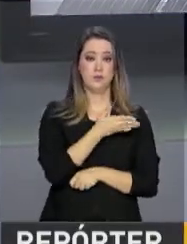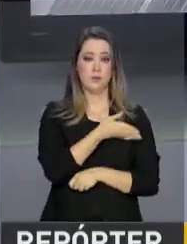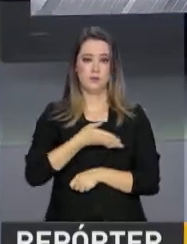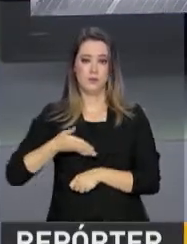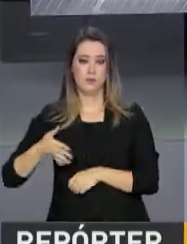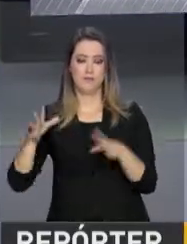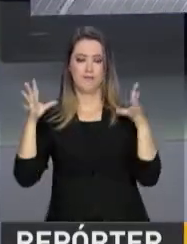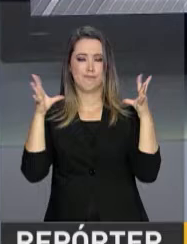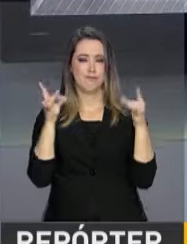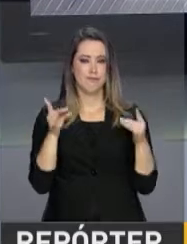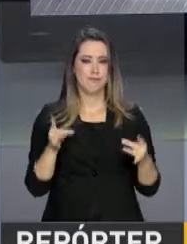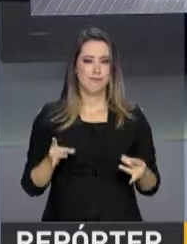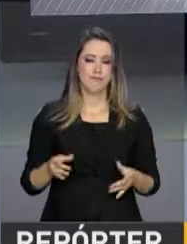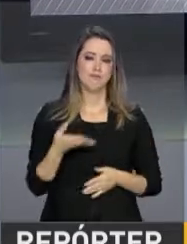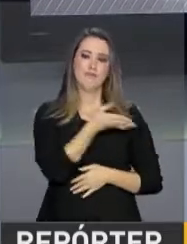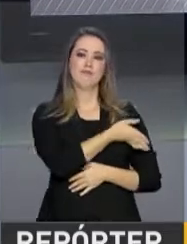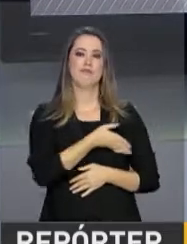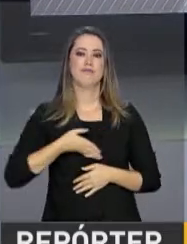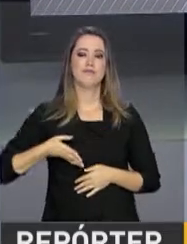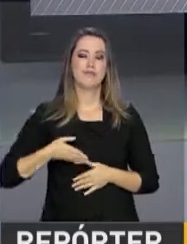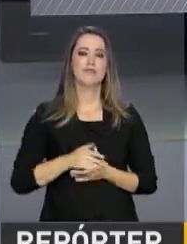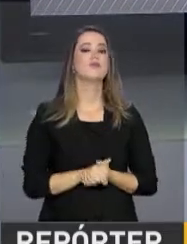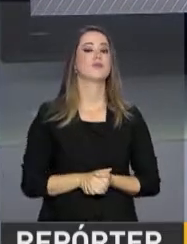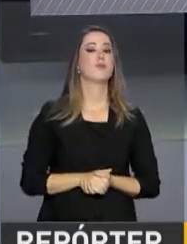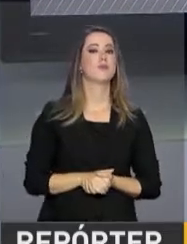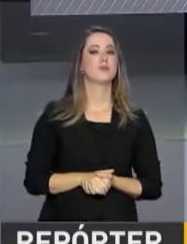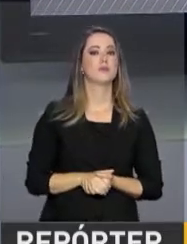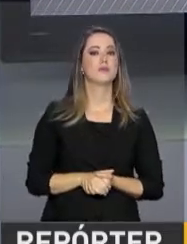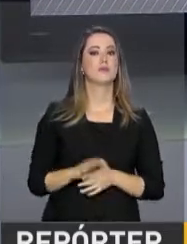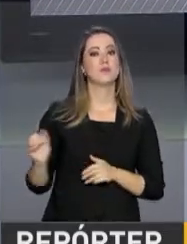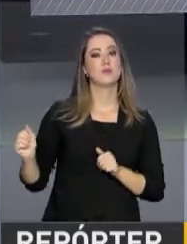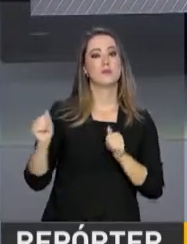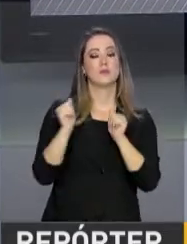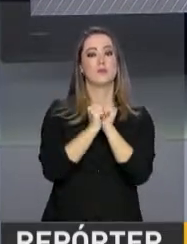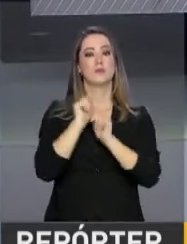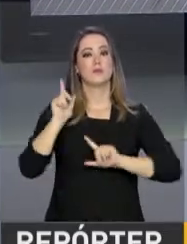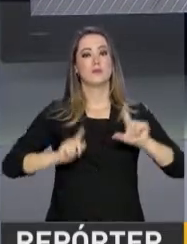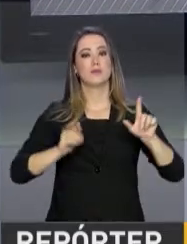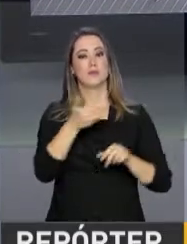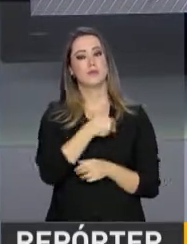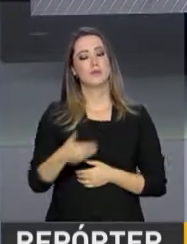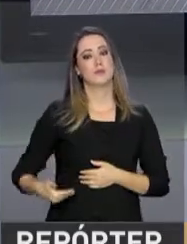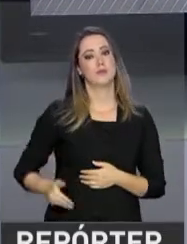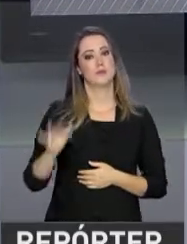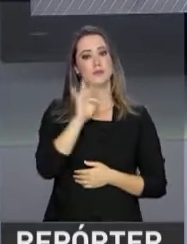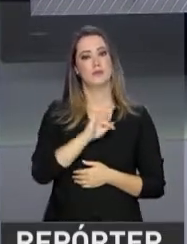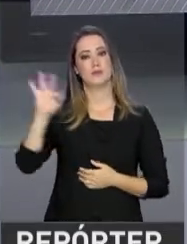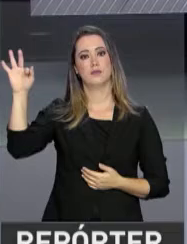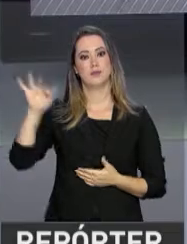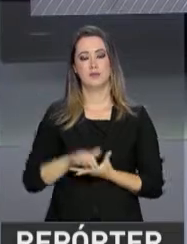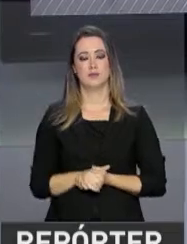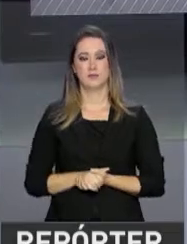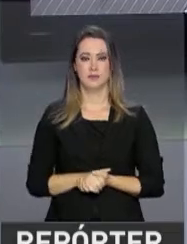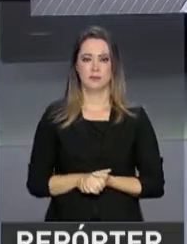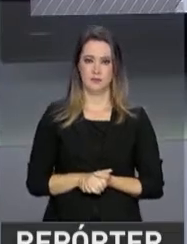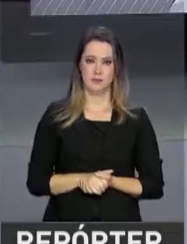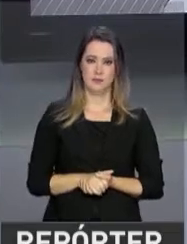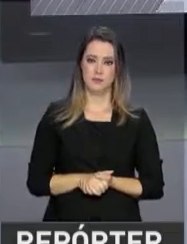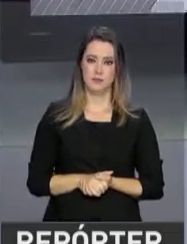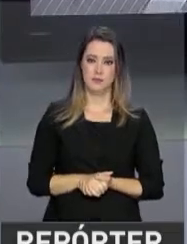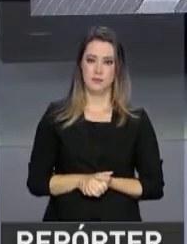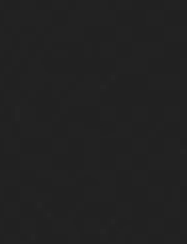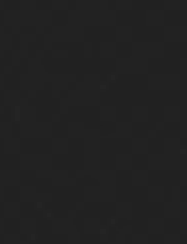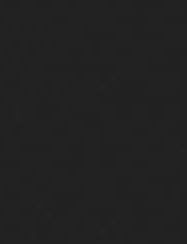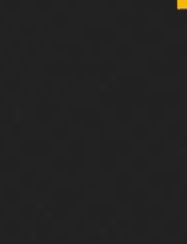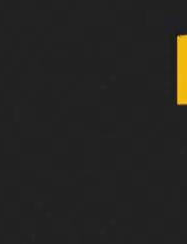e toda nossa programação também está na página da nbr na internet continue com a gente na nbr a tv do governo federal